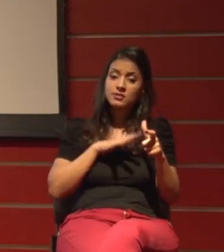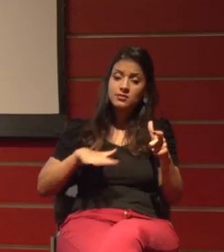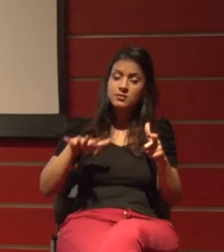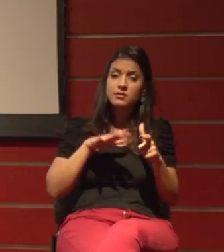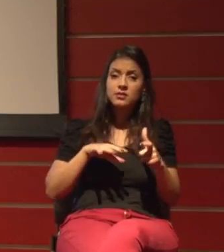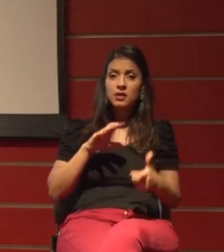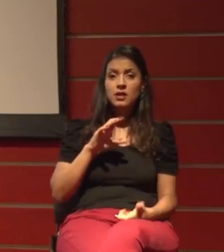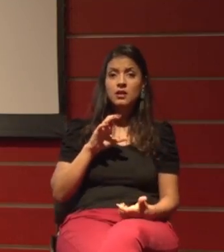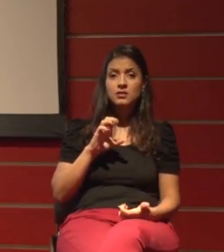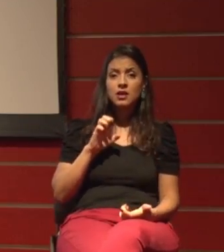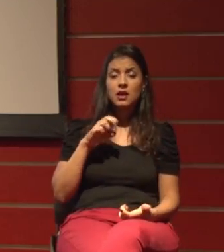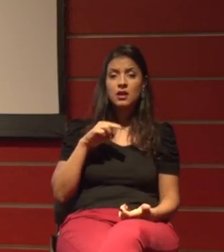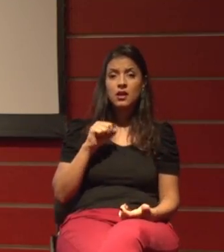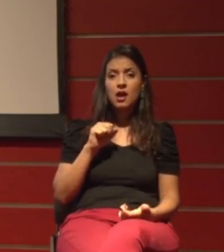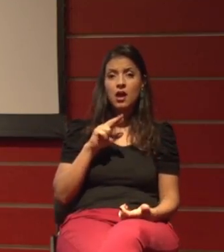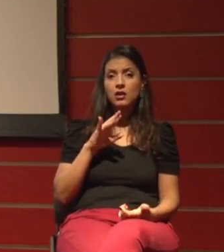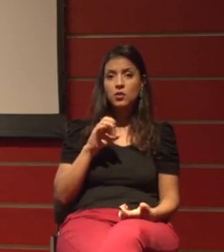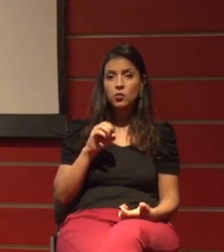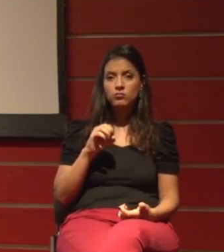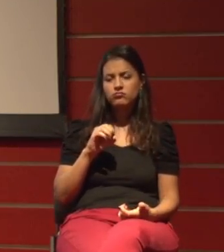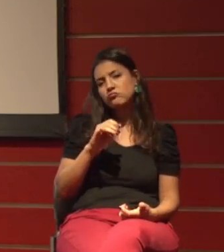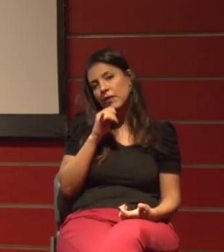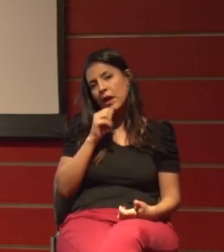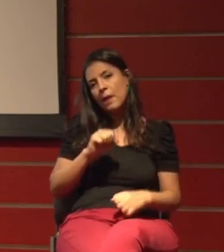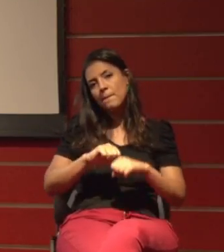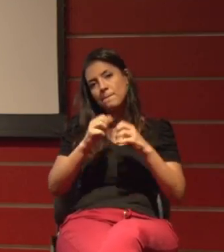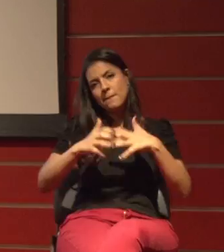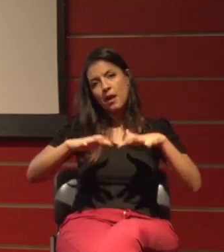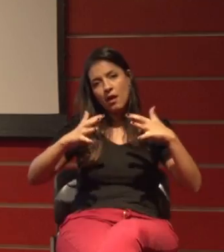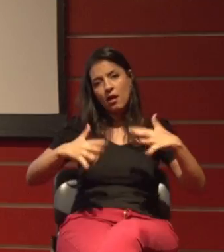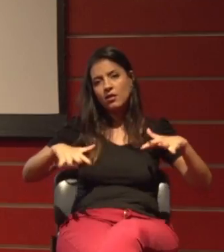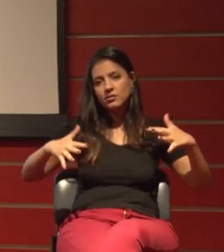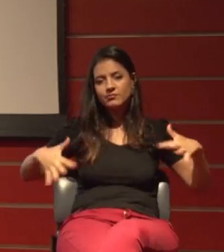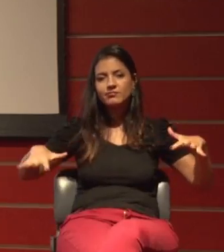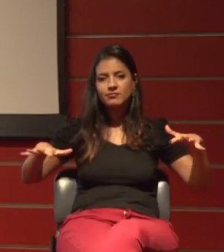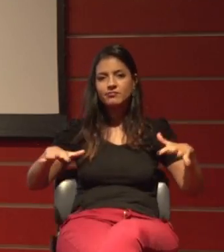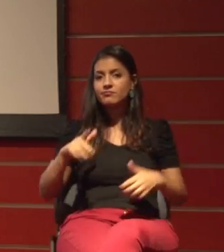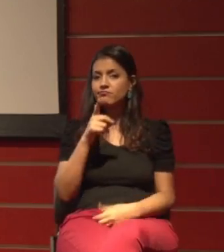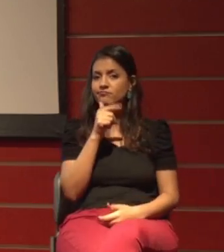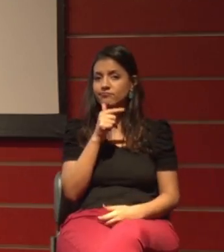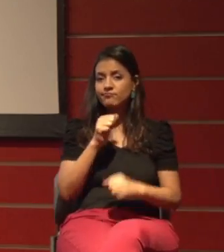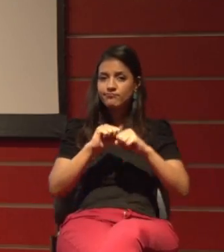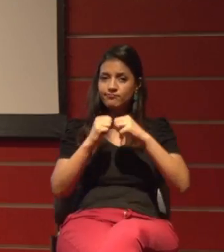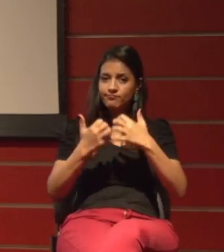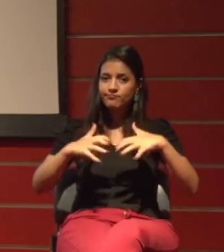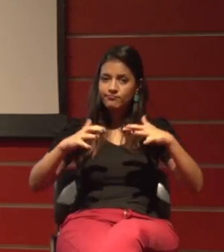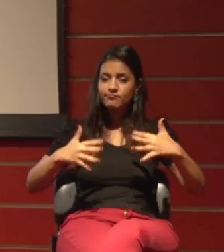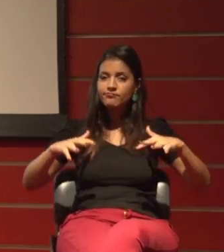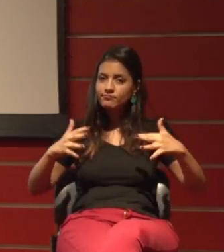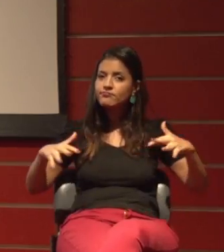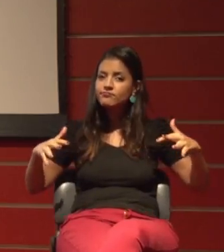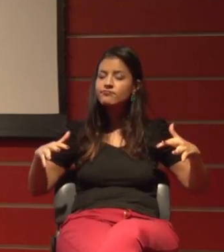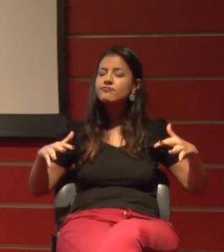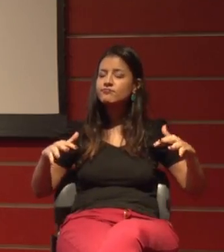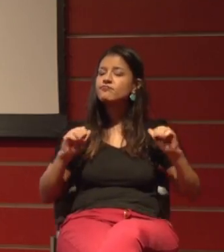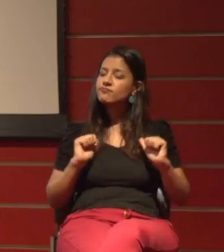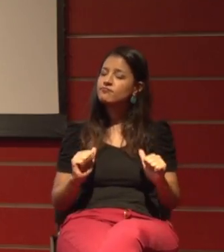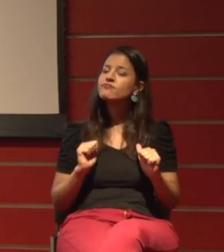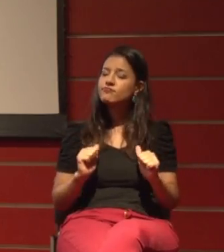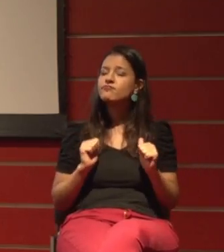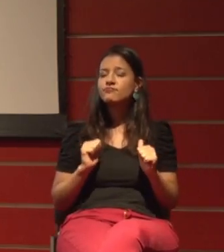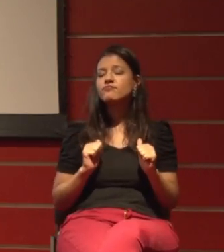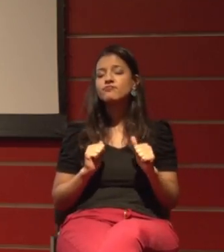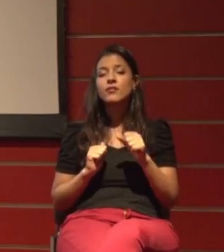Eh por exemplo o mar né Eh você quer contar uma história que se passe no mar Então a